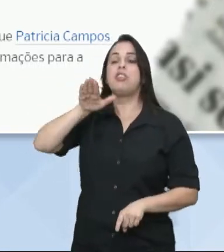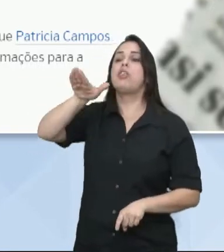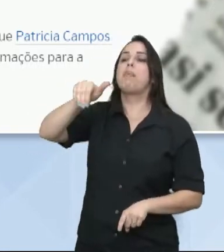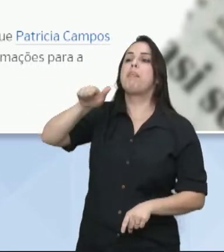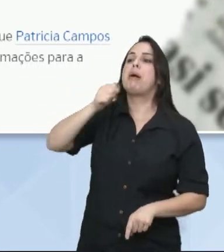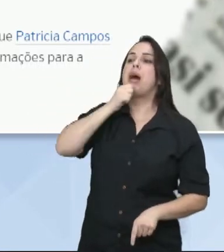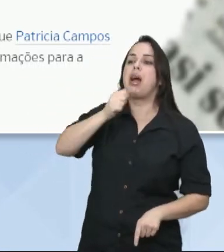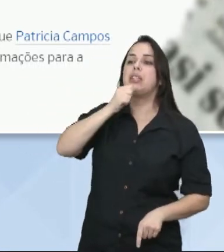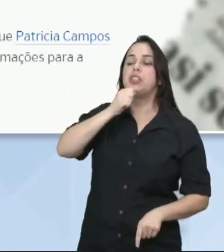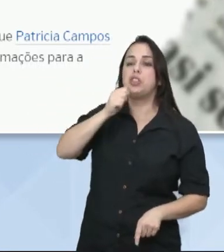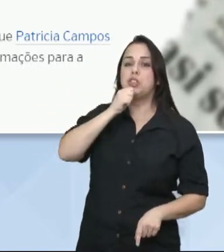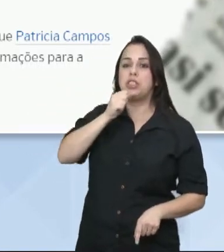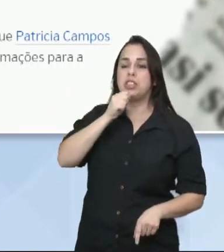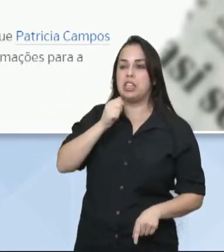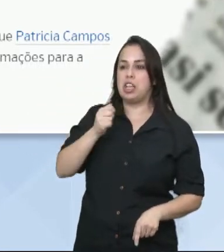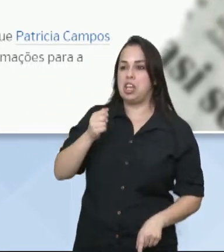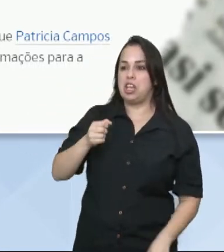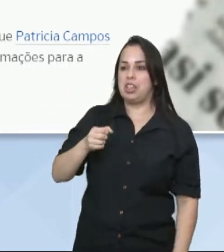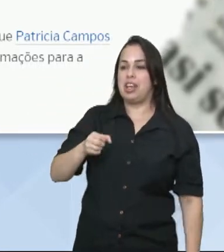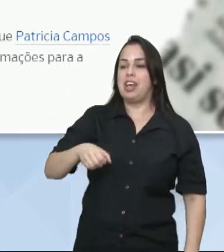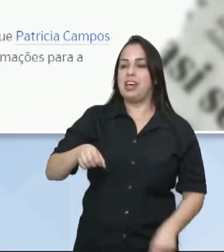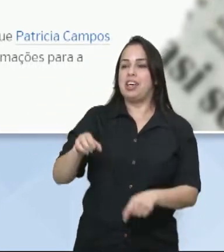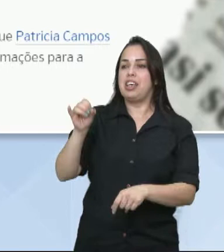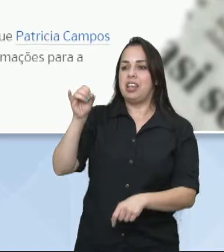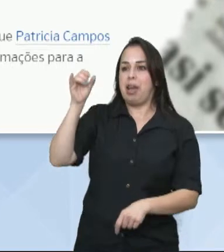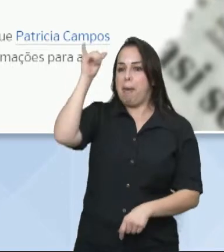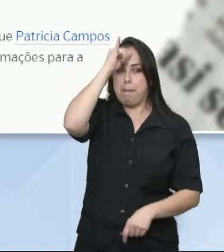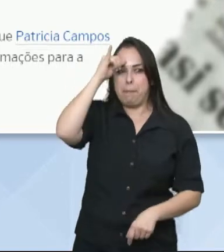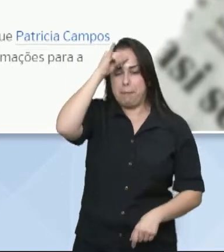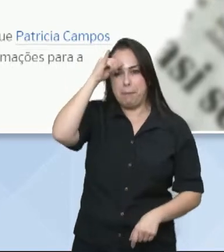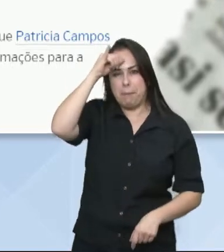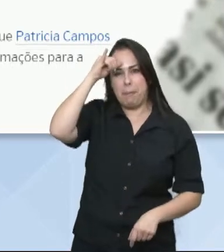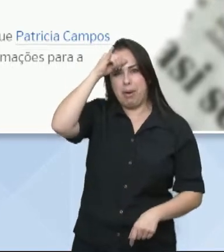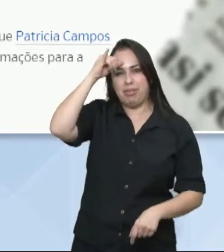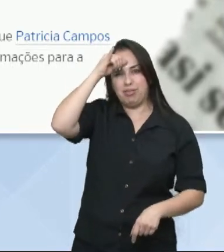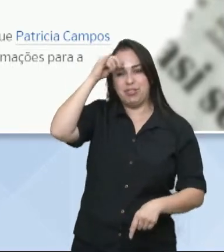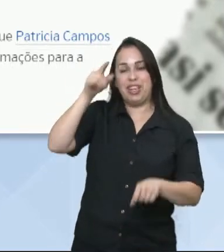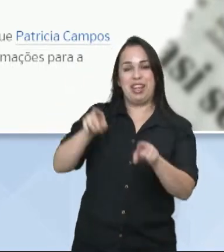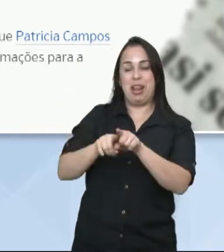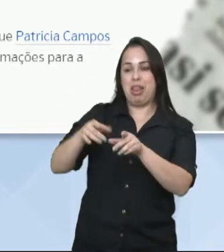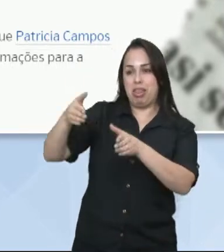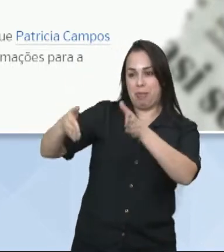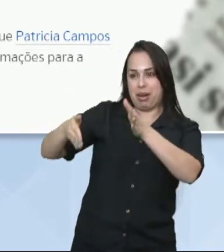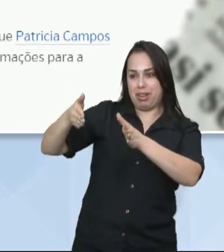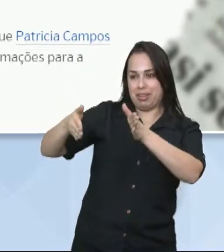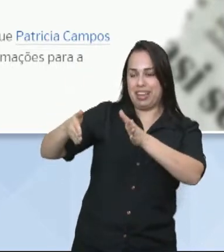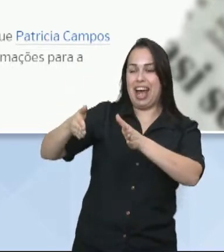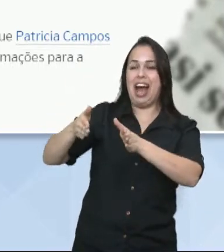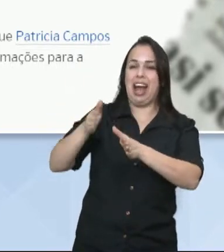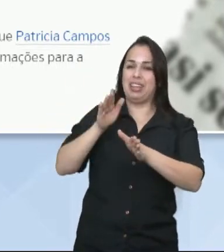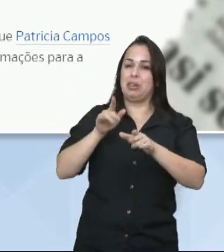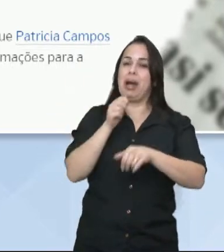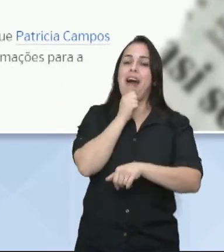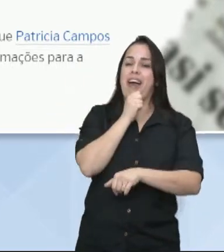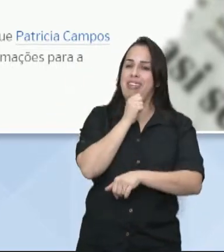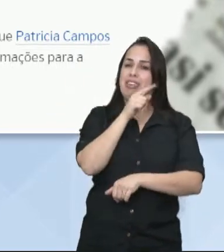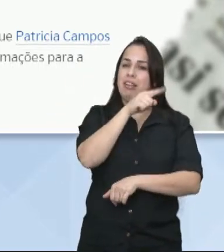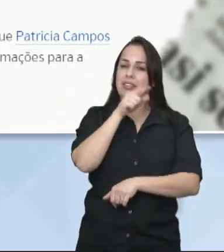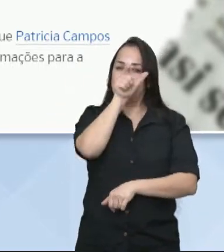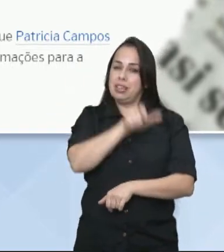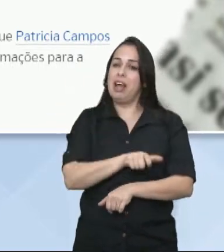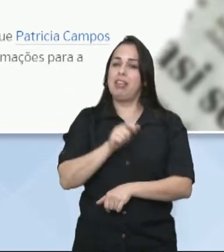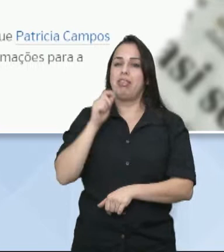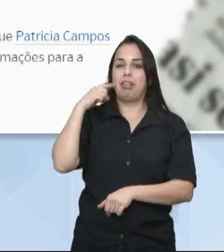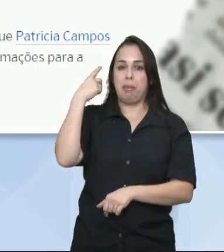uma repórter de idiota ignorante durante o período em que ele era deputado. Na presidência